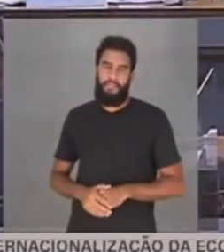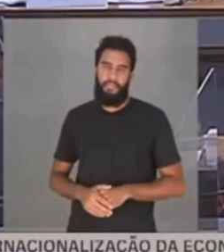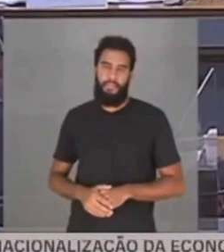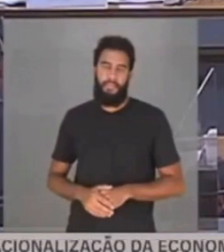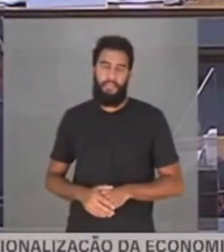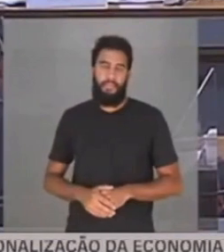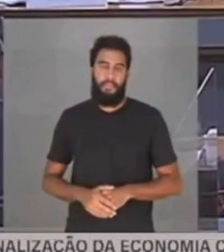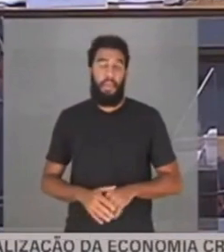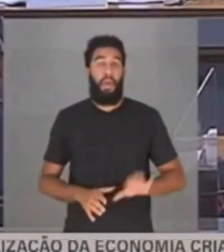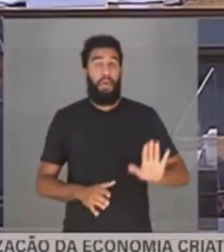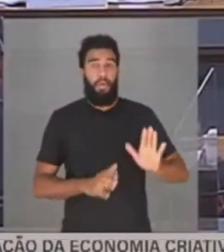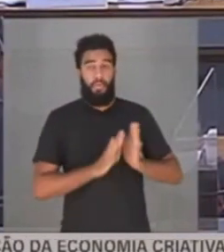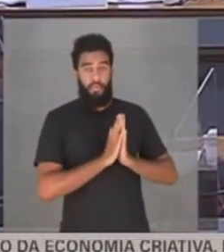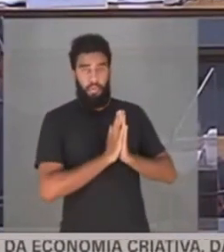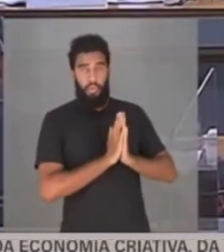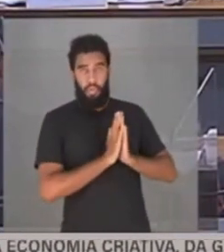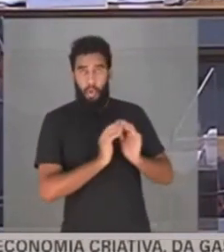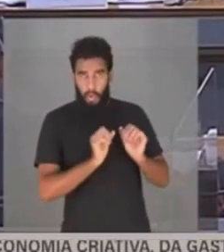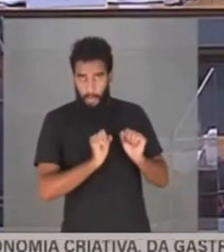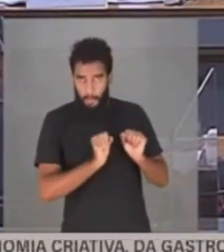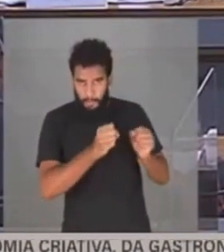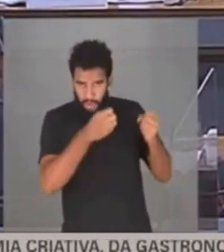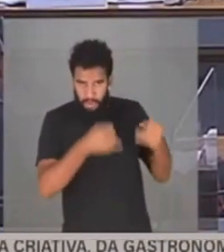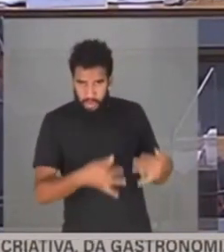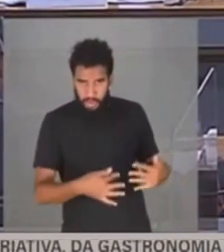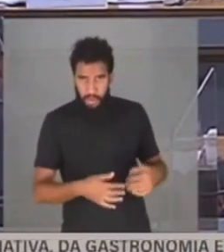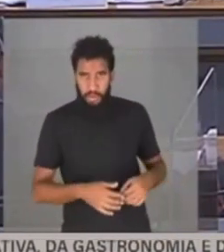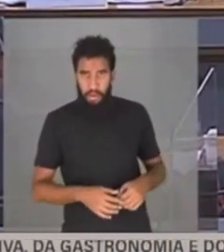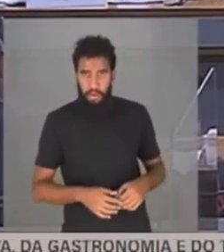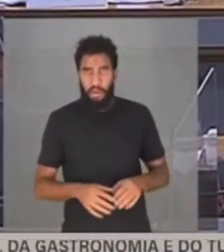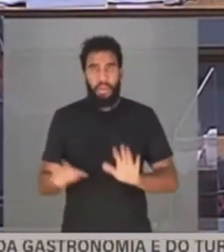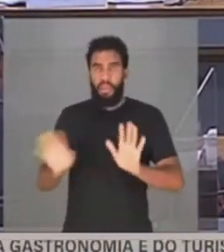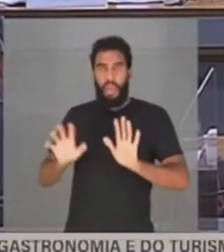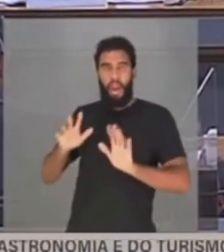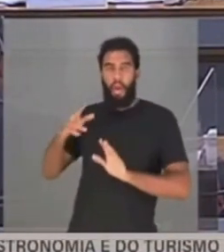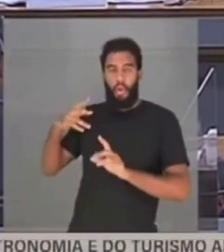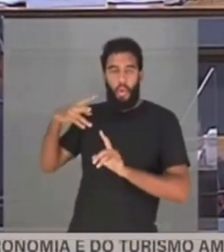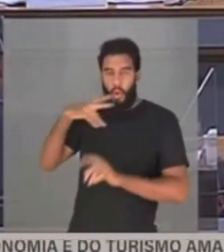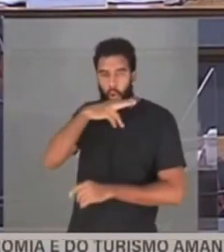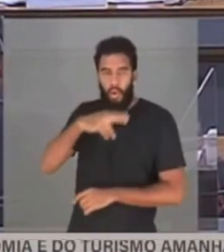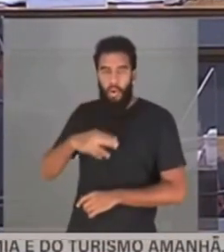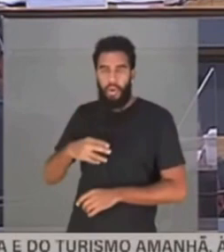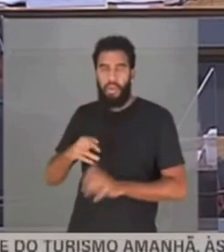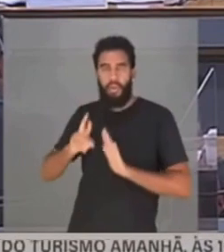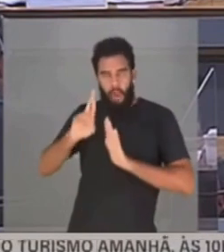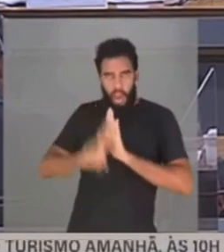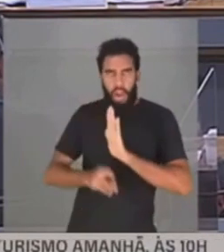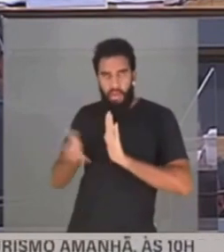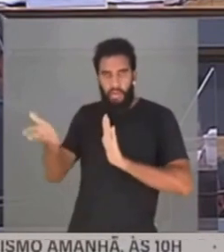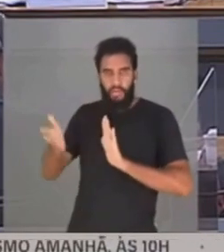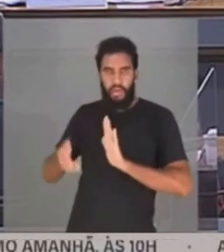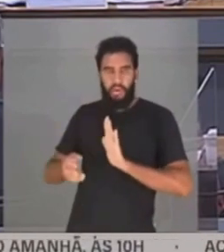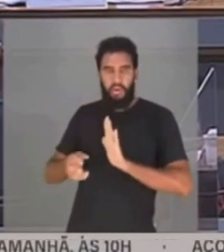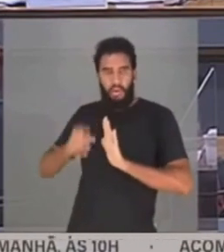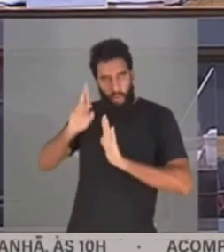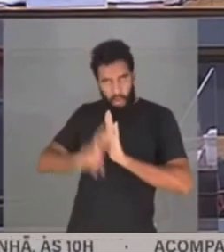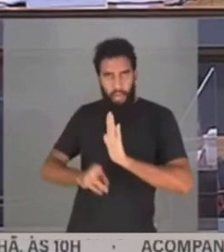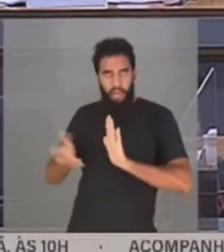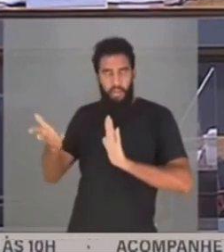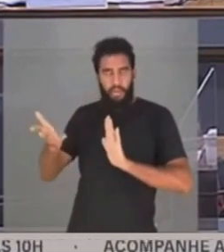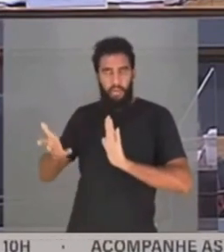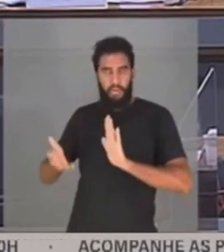Por favor, por favor. Posso falar? Não, corta mesmo. Posso falar? Passa para o relator. O relator. Fala com o relator.